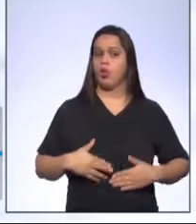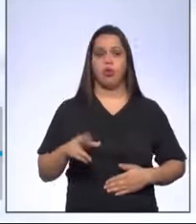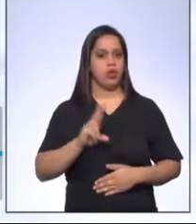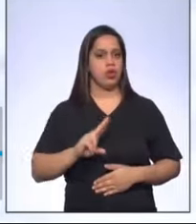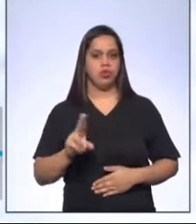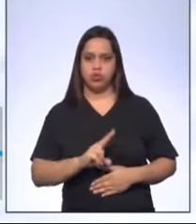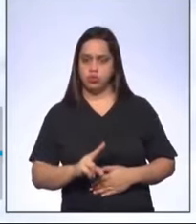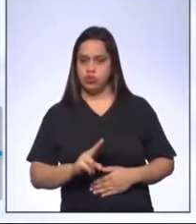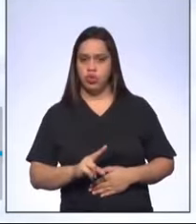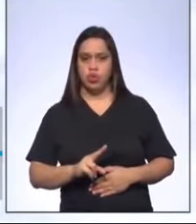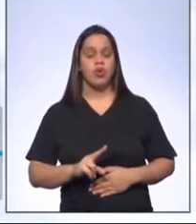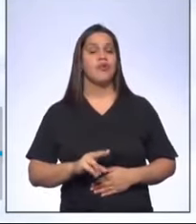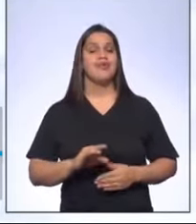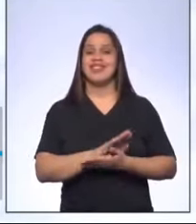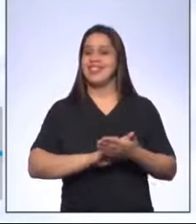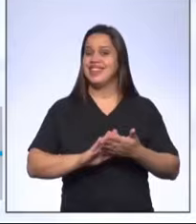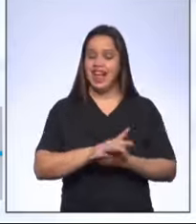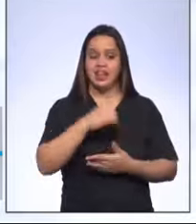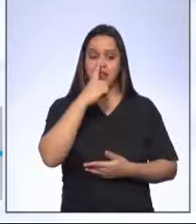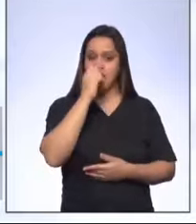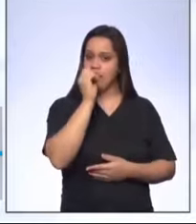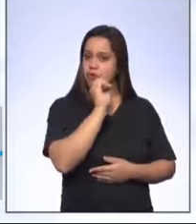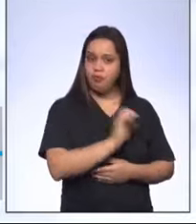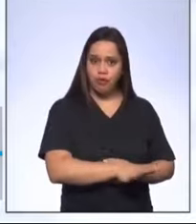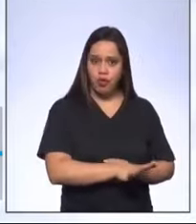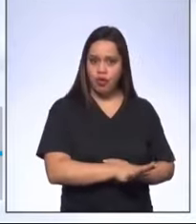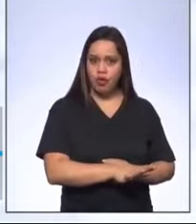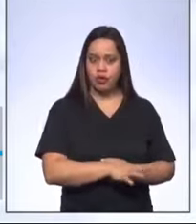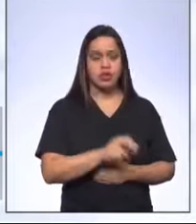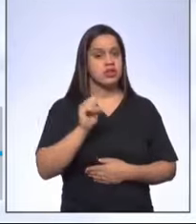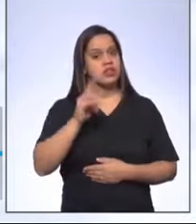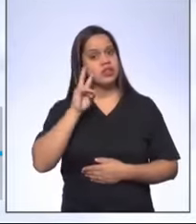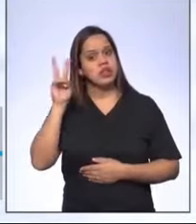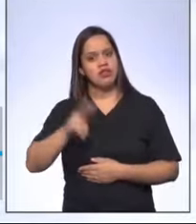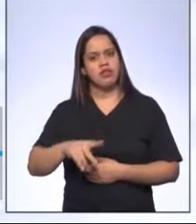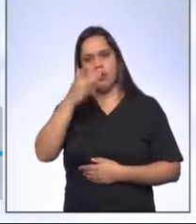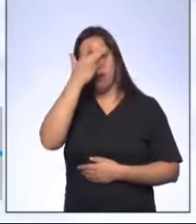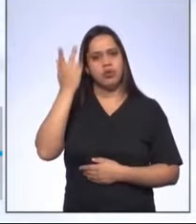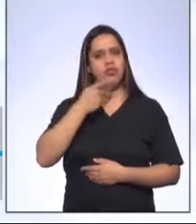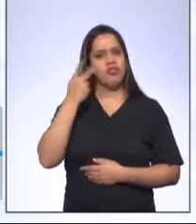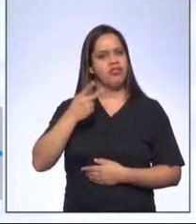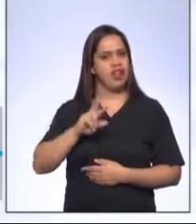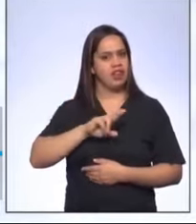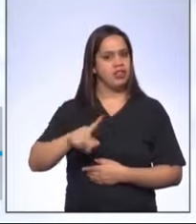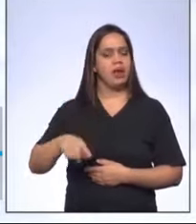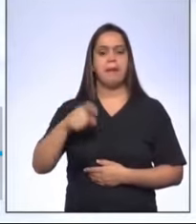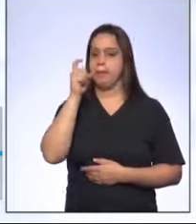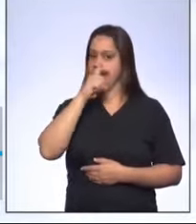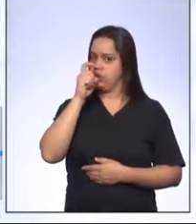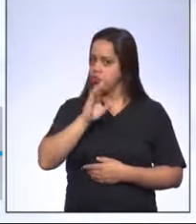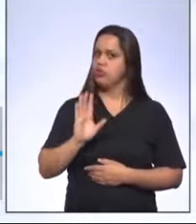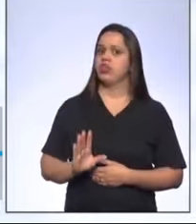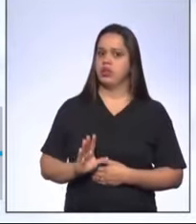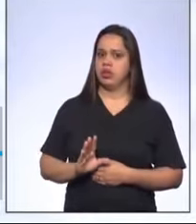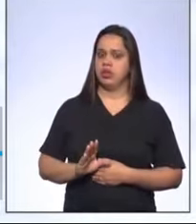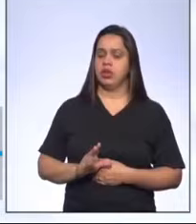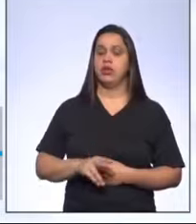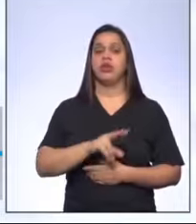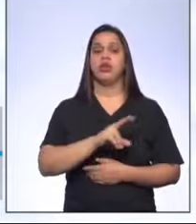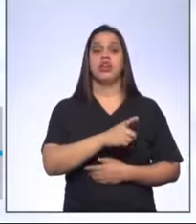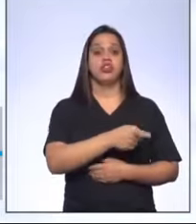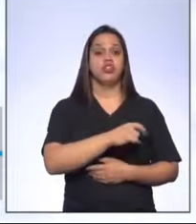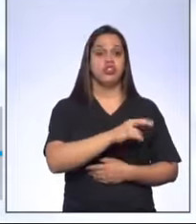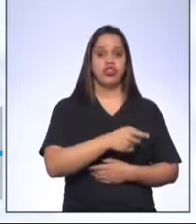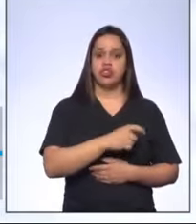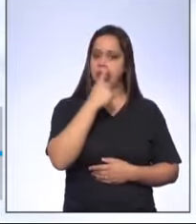para nada e vai ser jogado fora. Se você viu na internet alguém falar alguma coisa diferente, é mentira. Tá? A urina só presta para